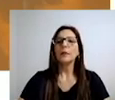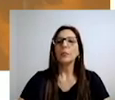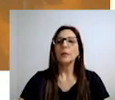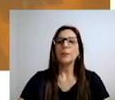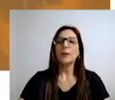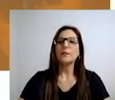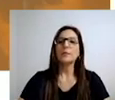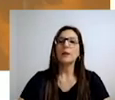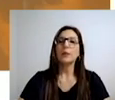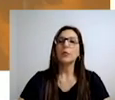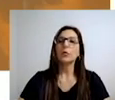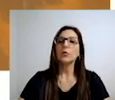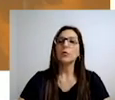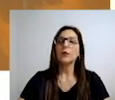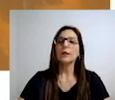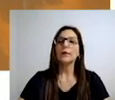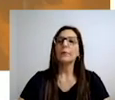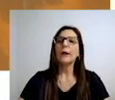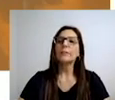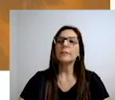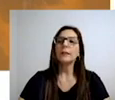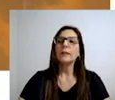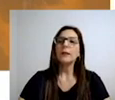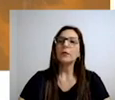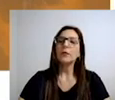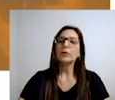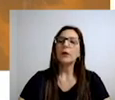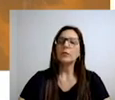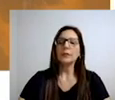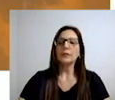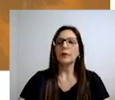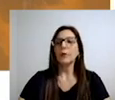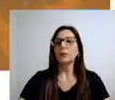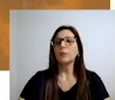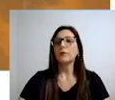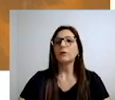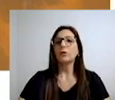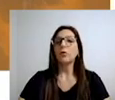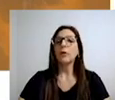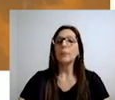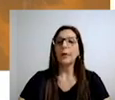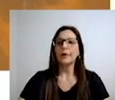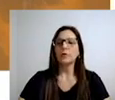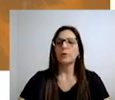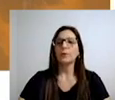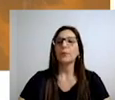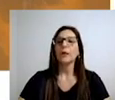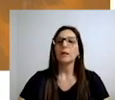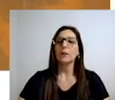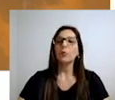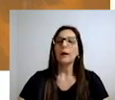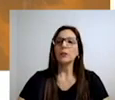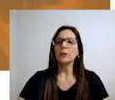é uma espécie de sapo cururu, aqui da imagem, em um ritual de acasalamento conhecido como amplexo.